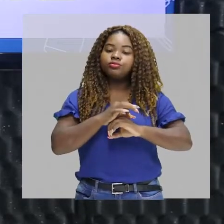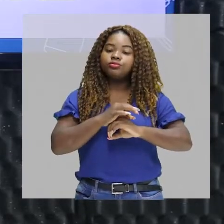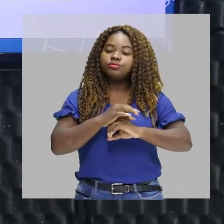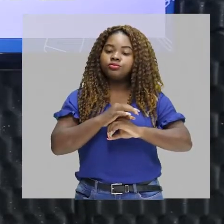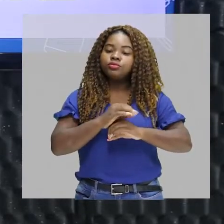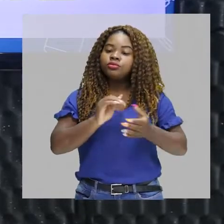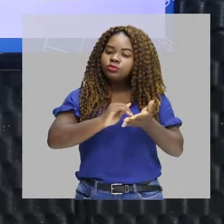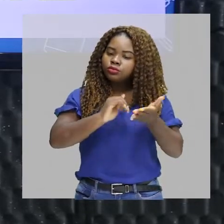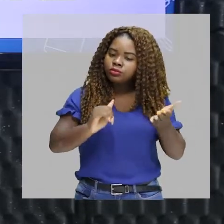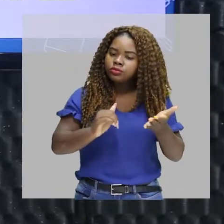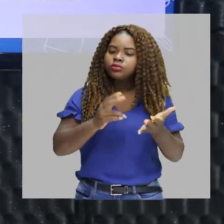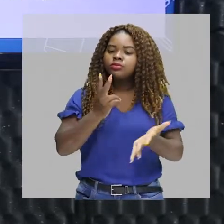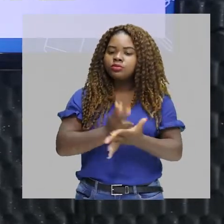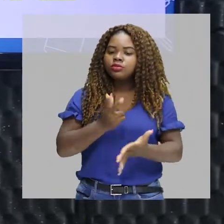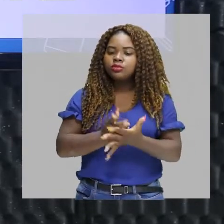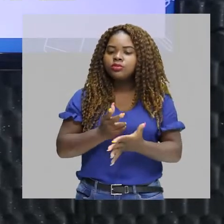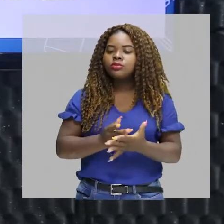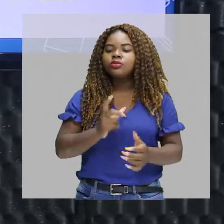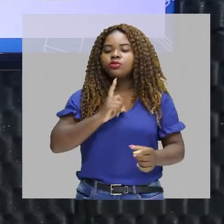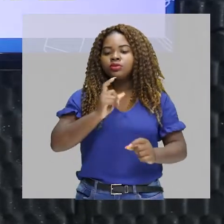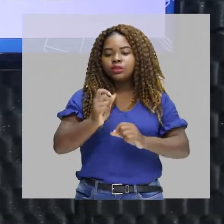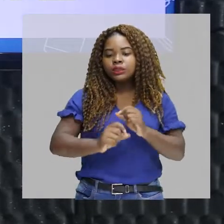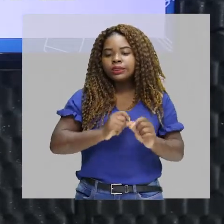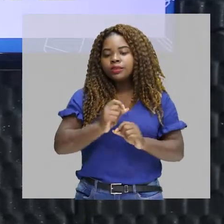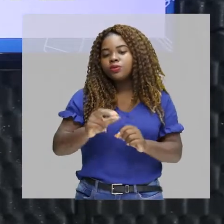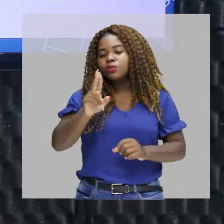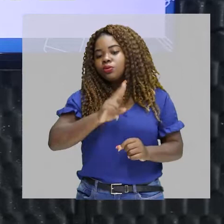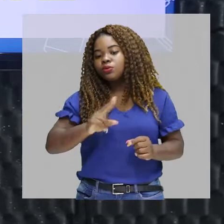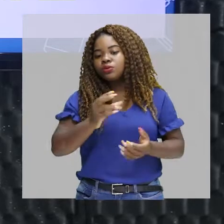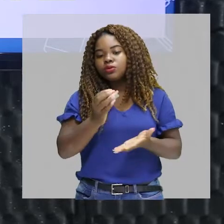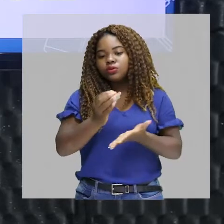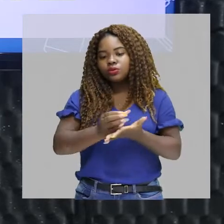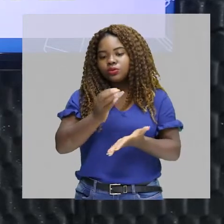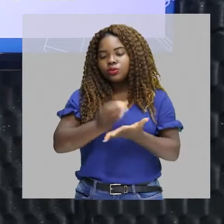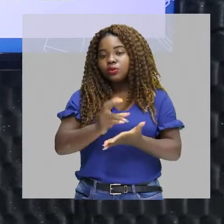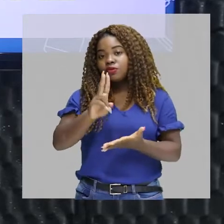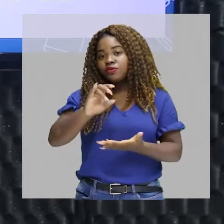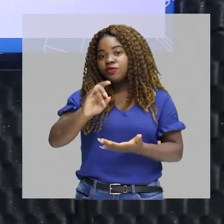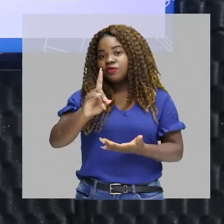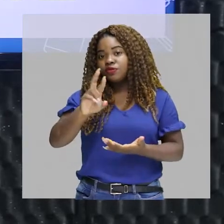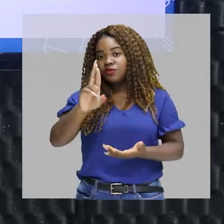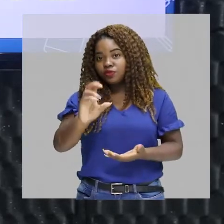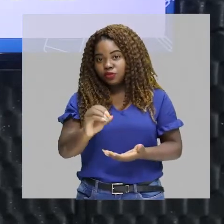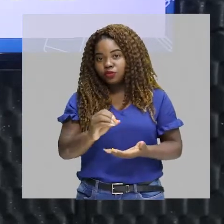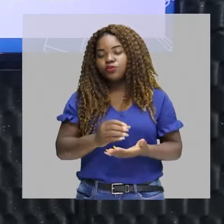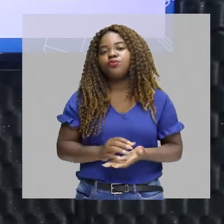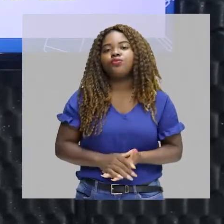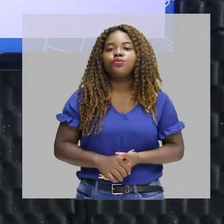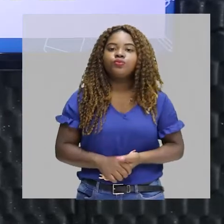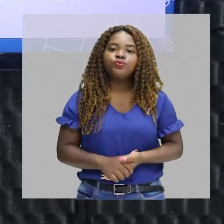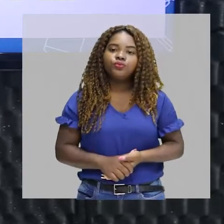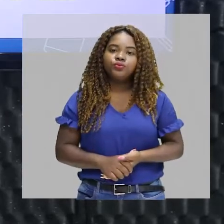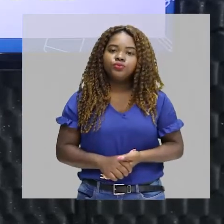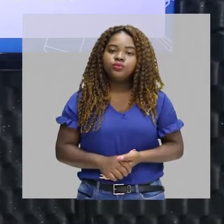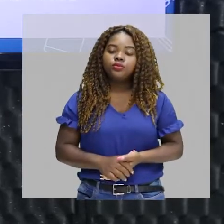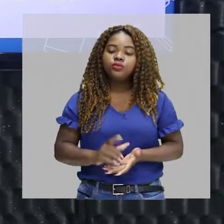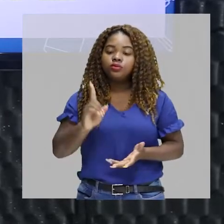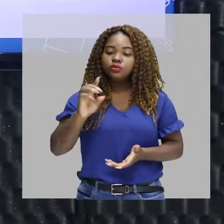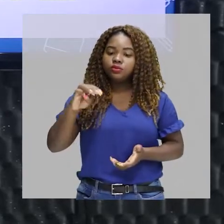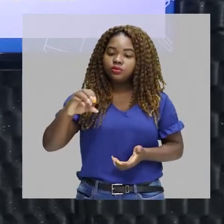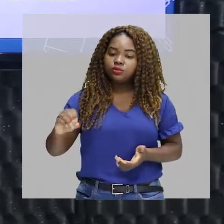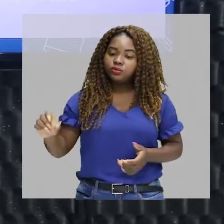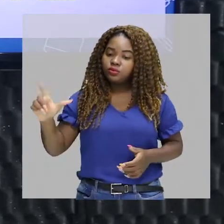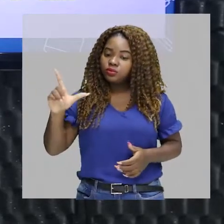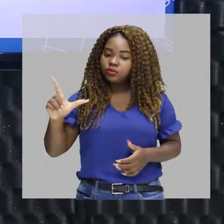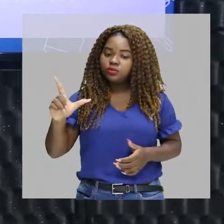arrancados toda vez que você bebe, né, utiliza um copo de vidro? Então, vamos lá. 1 mol,